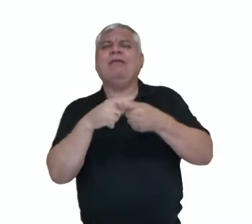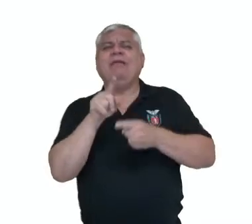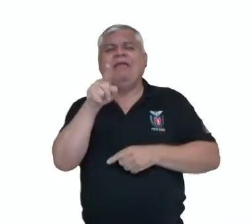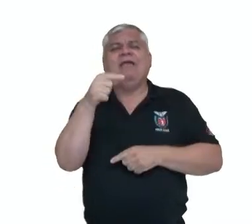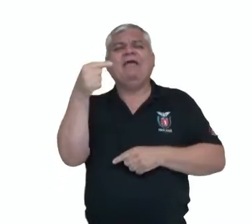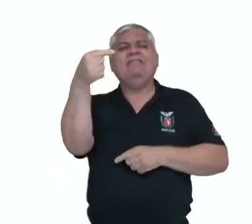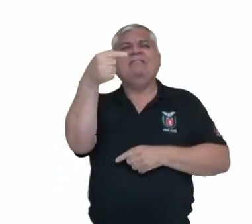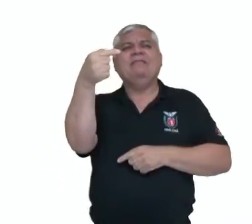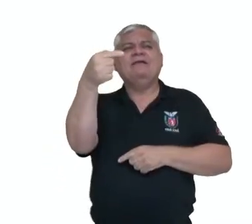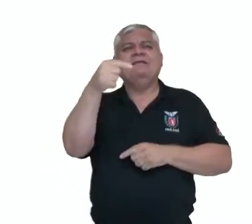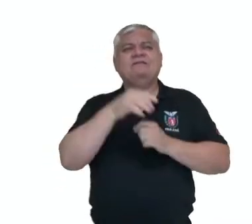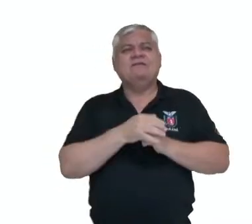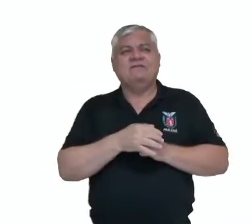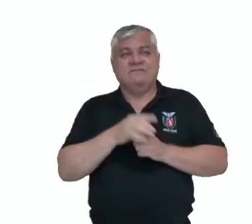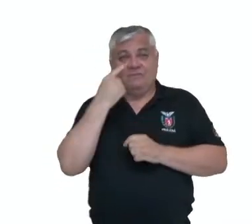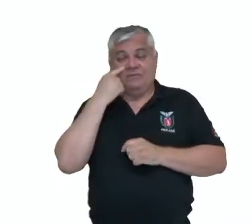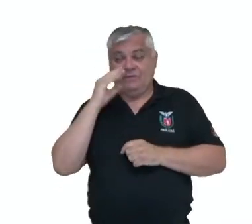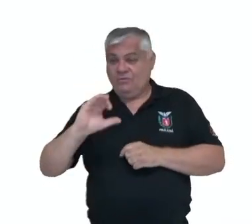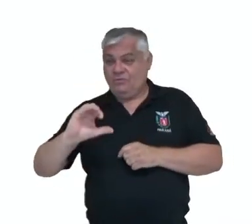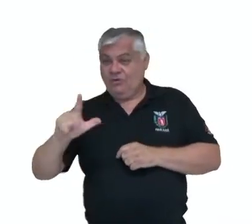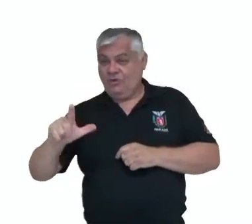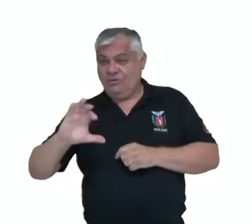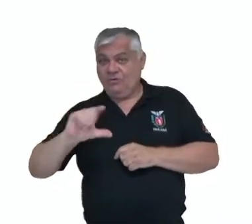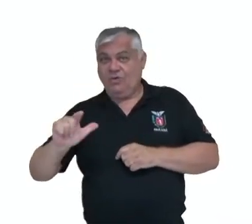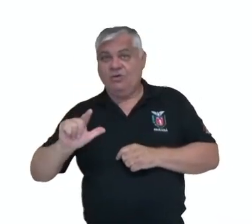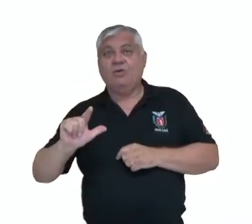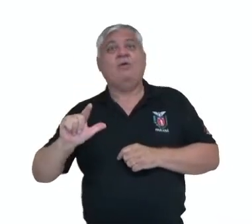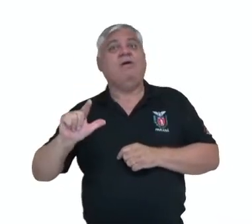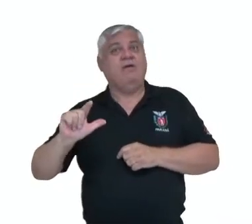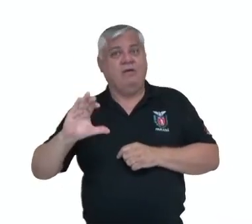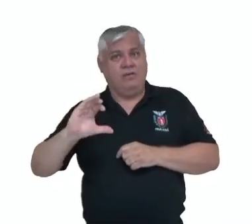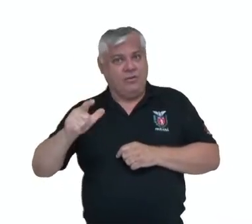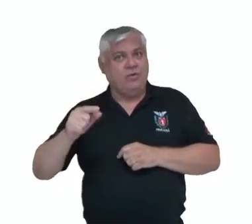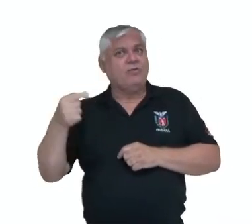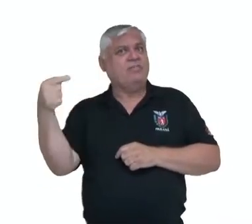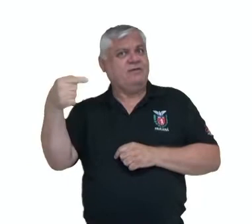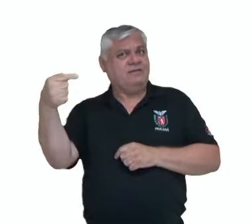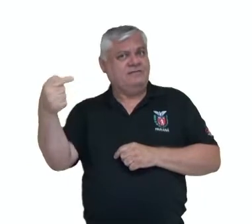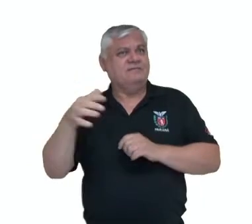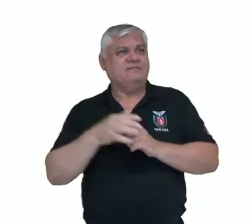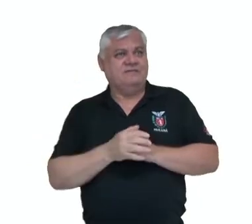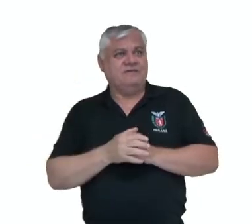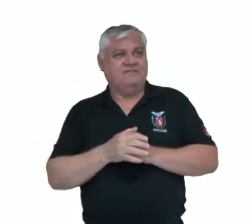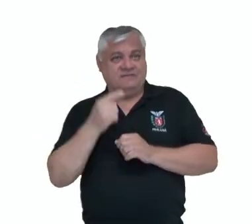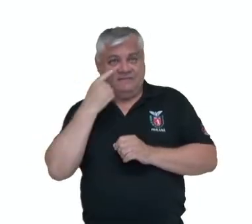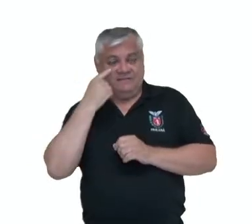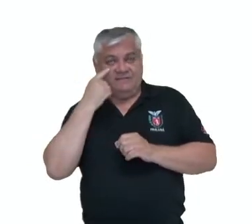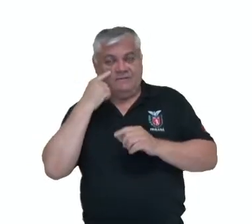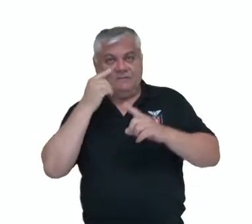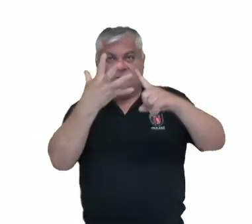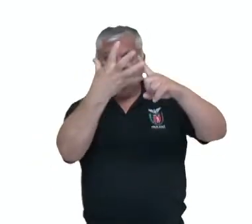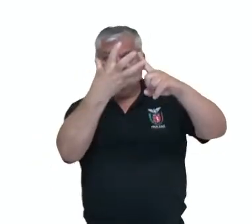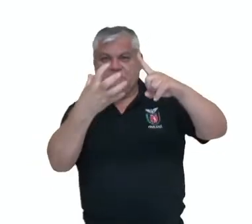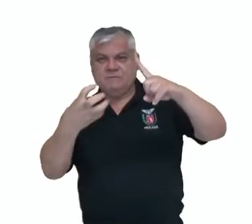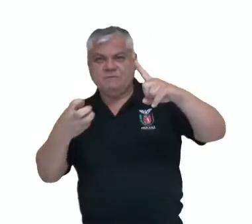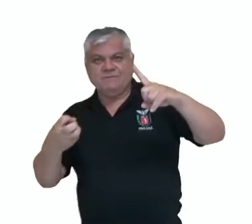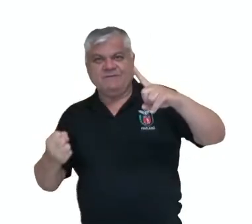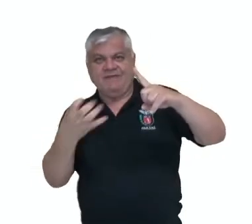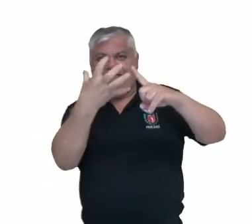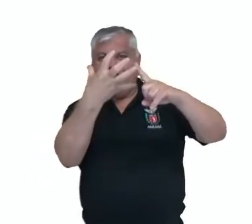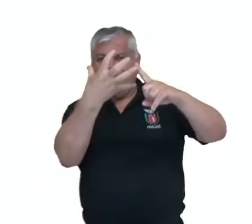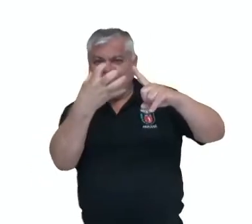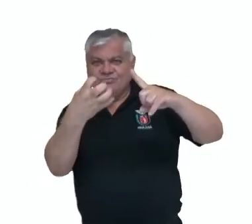de carga negativa aqui? Porque eu tenho o cloro é um elemento muito eletronegativo. Ele atrai para si a